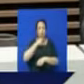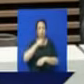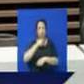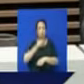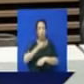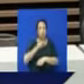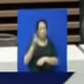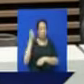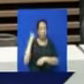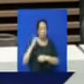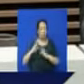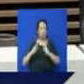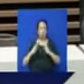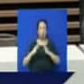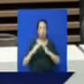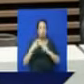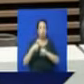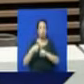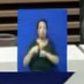E a toda a igreja,